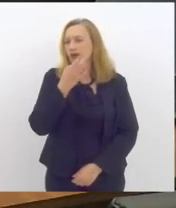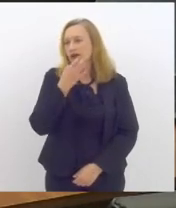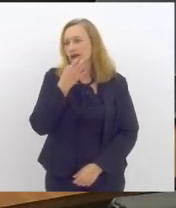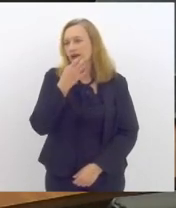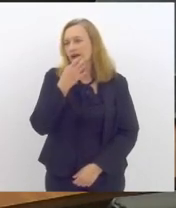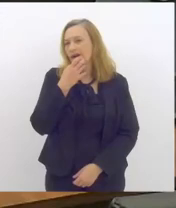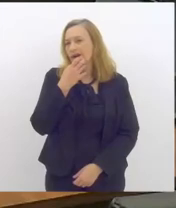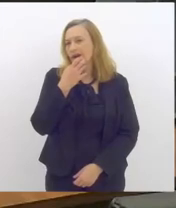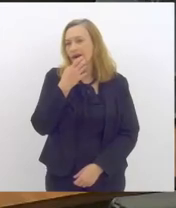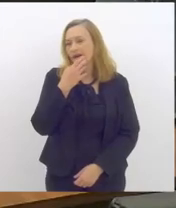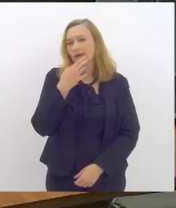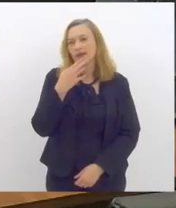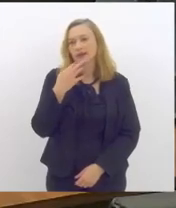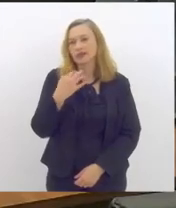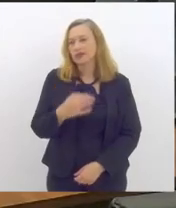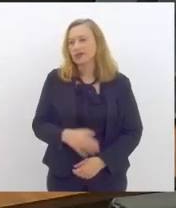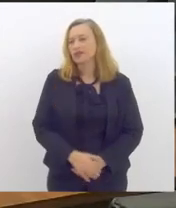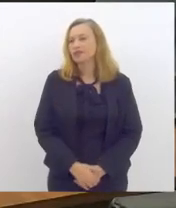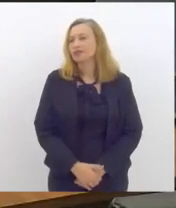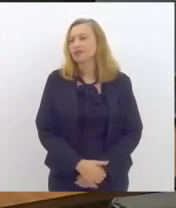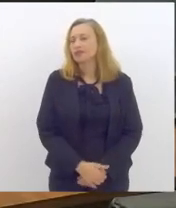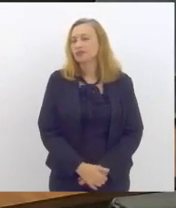E aí